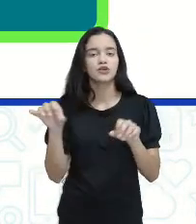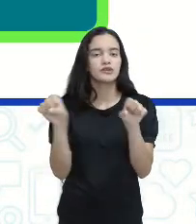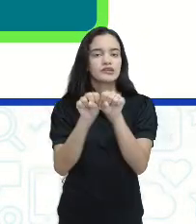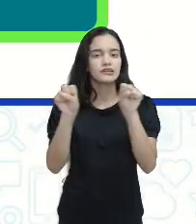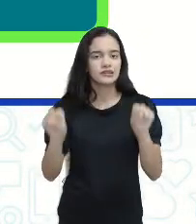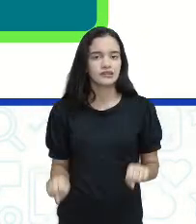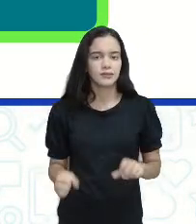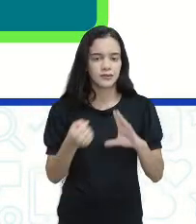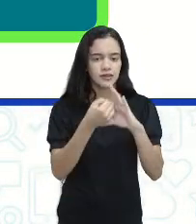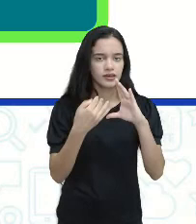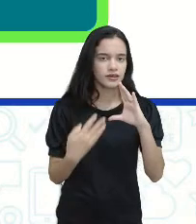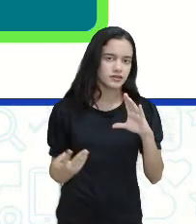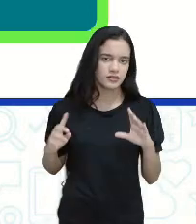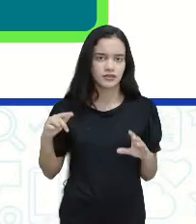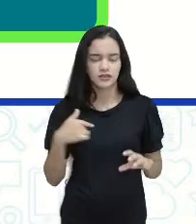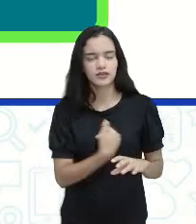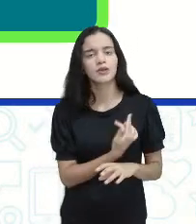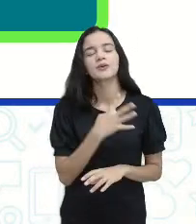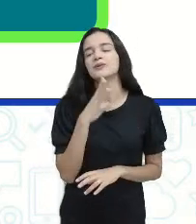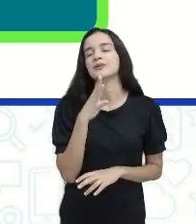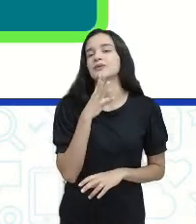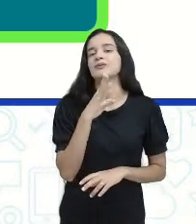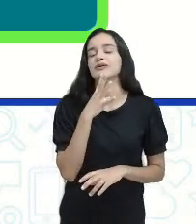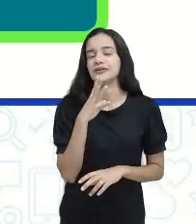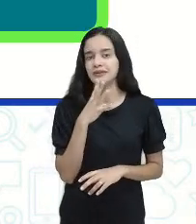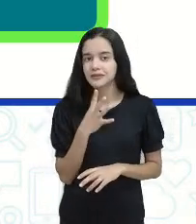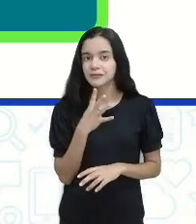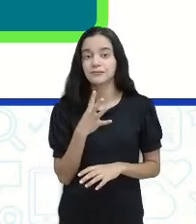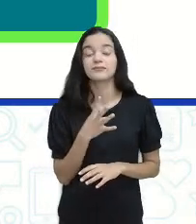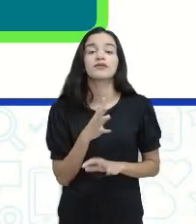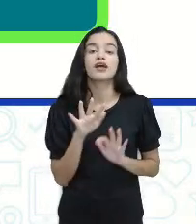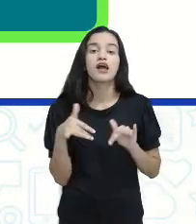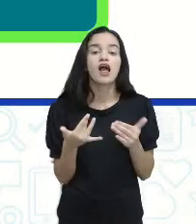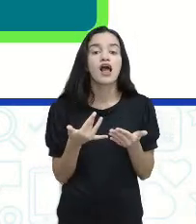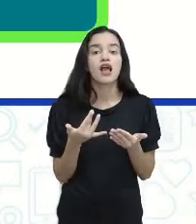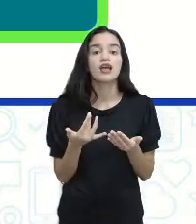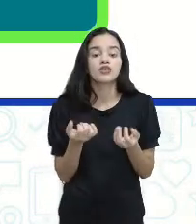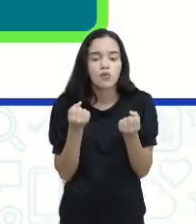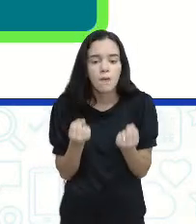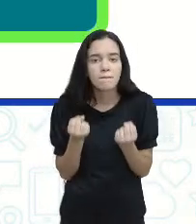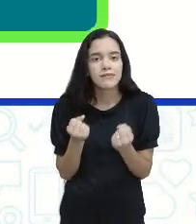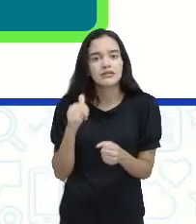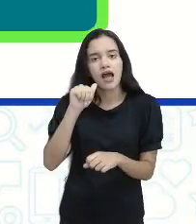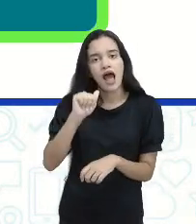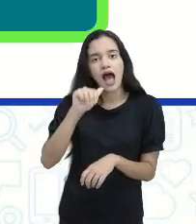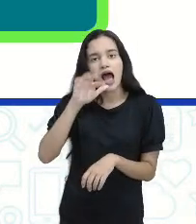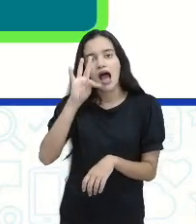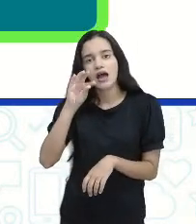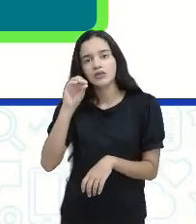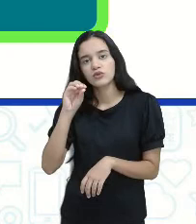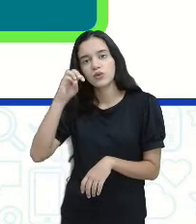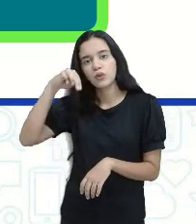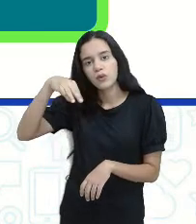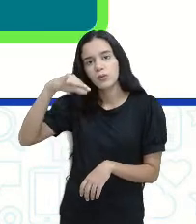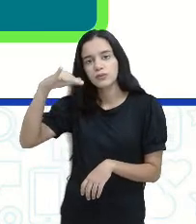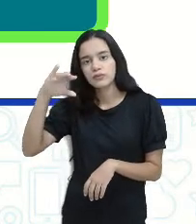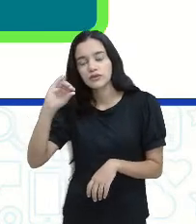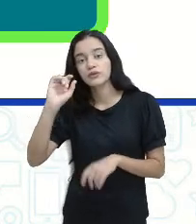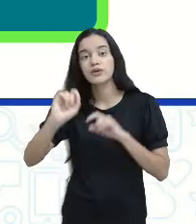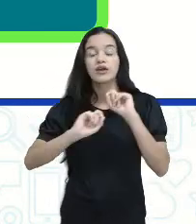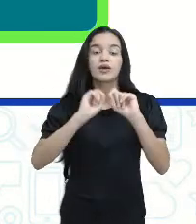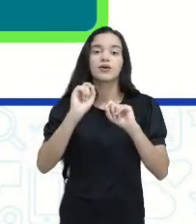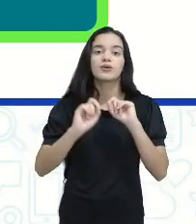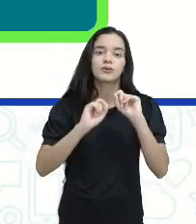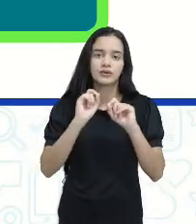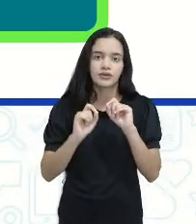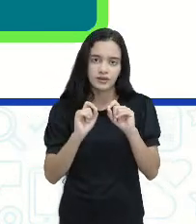classificação que hoje nós conhecemos, né? Então, a partir do peso atômico, que é o quê? O que é o peso atômico? É a média